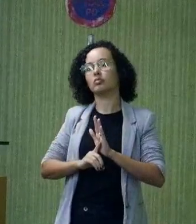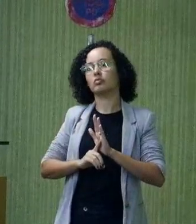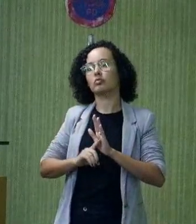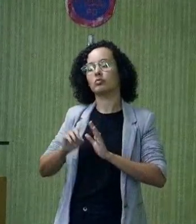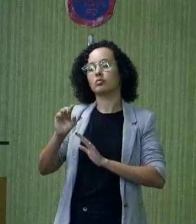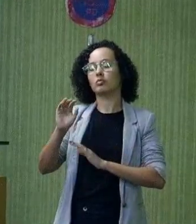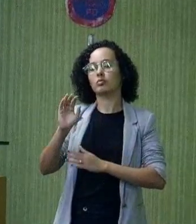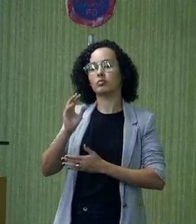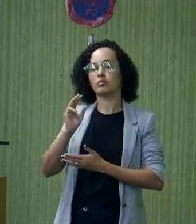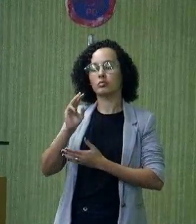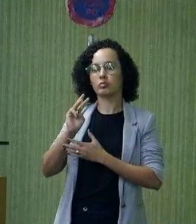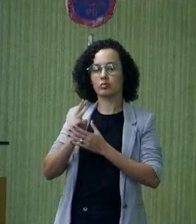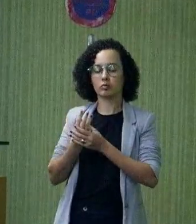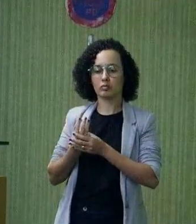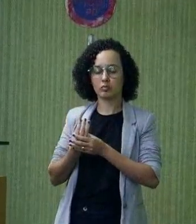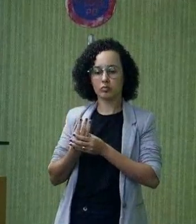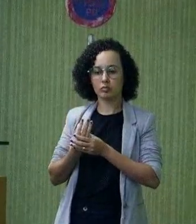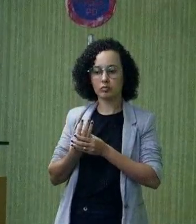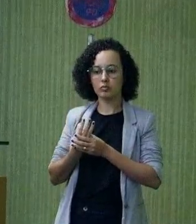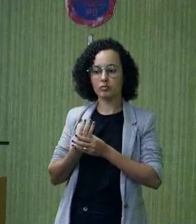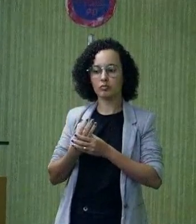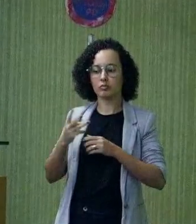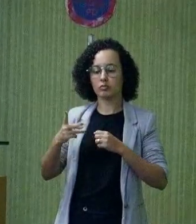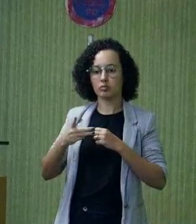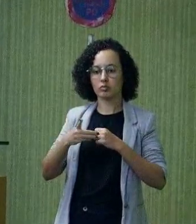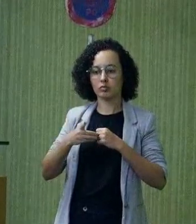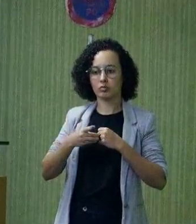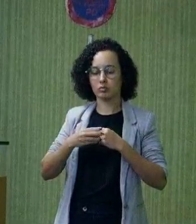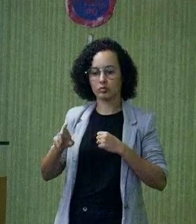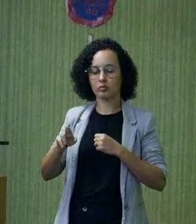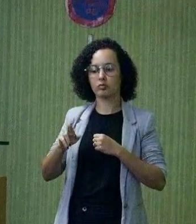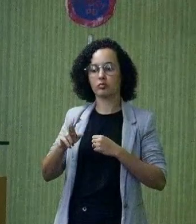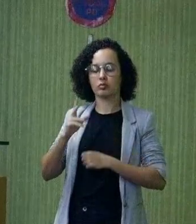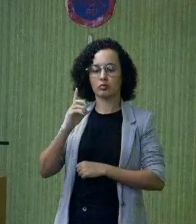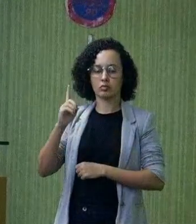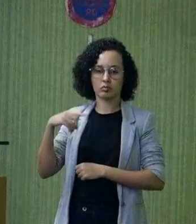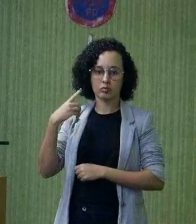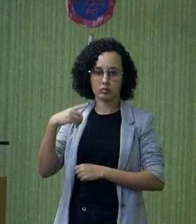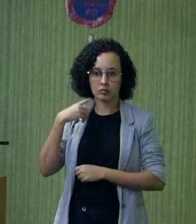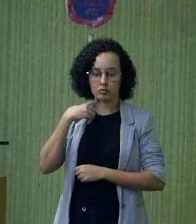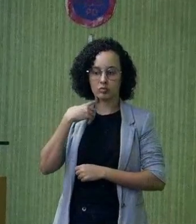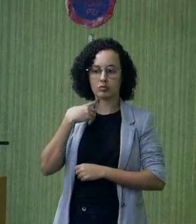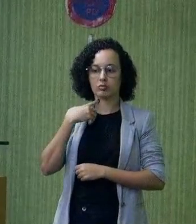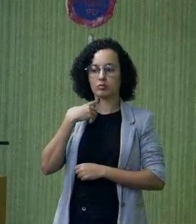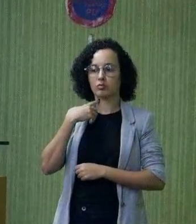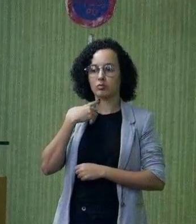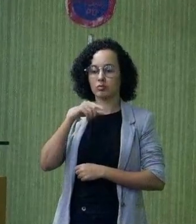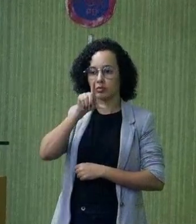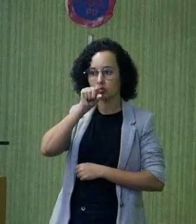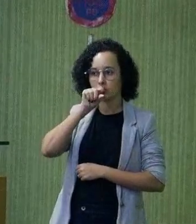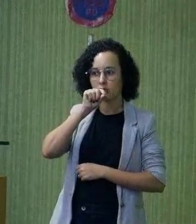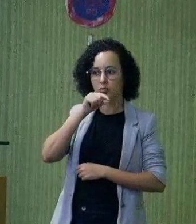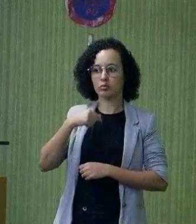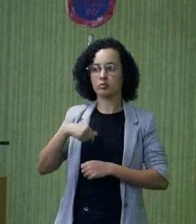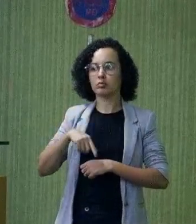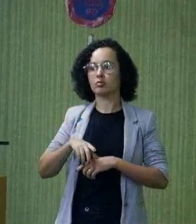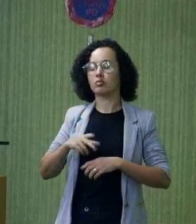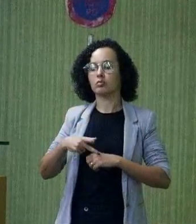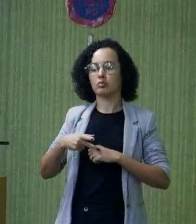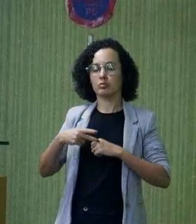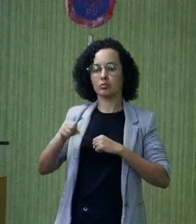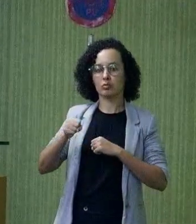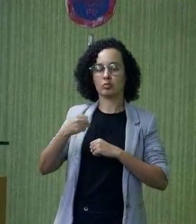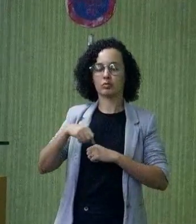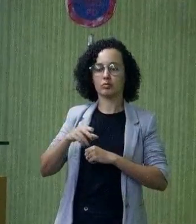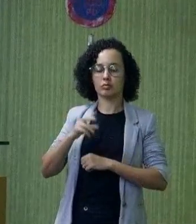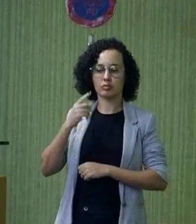Pernambuco Doutor em direito pela Unicap pós Doutor em direito pela Universidade de Salamanca professor universitário